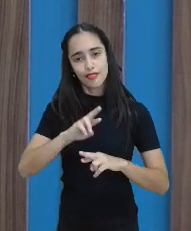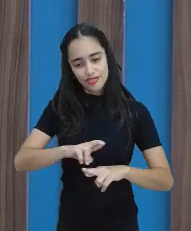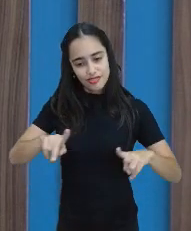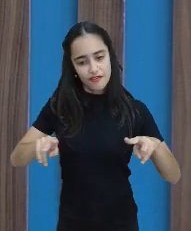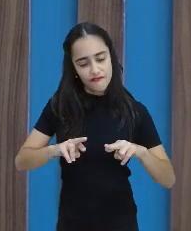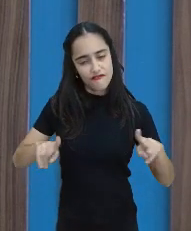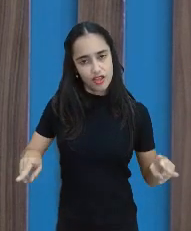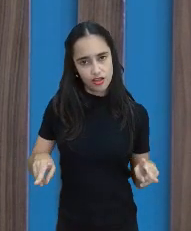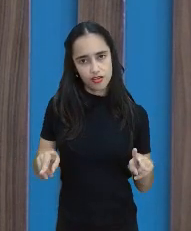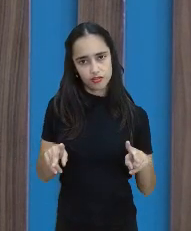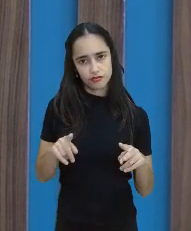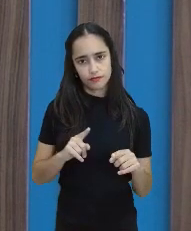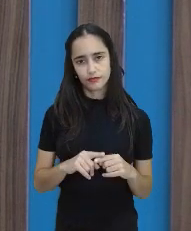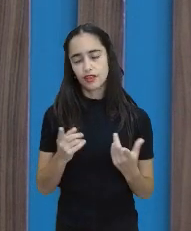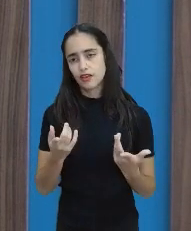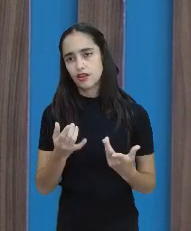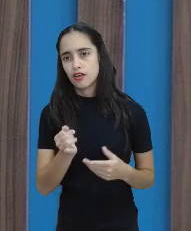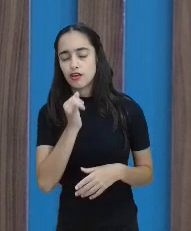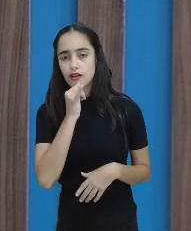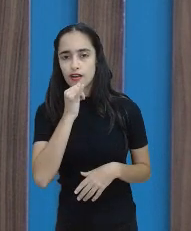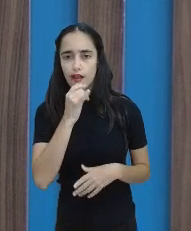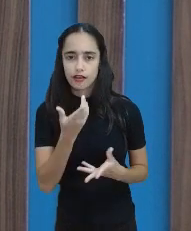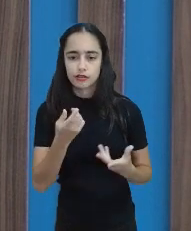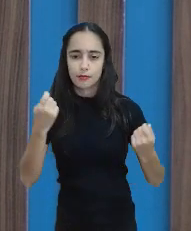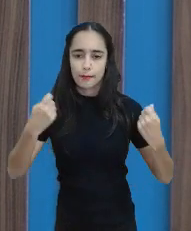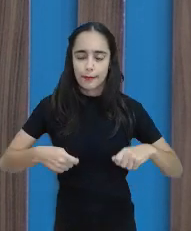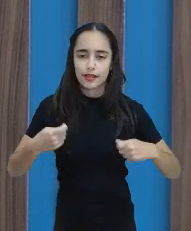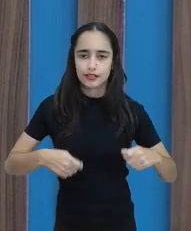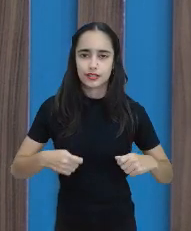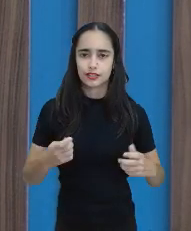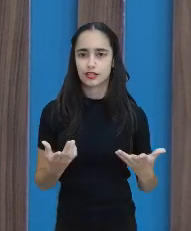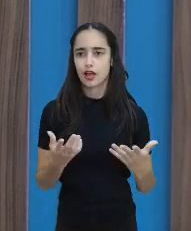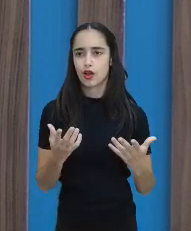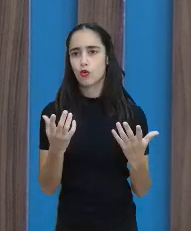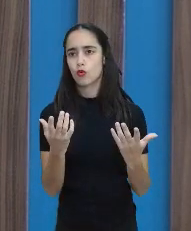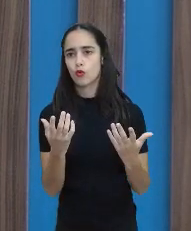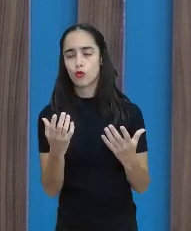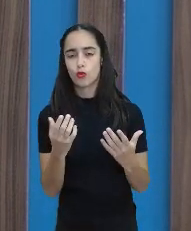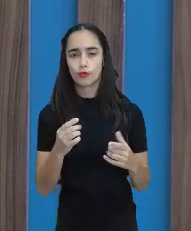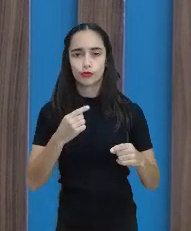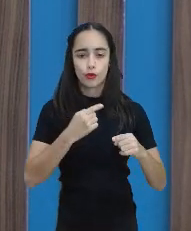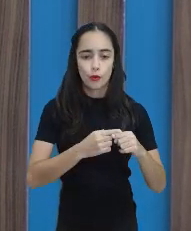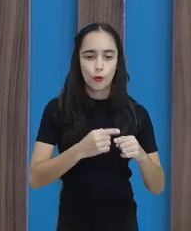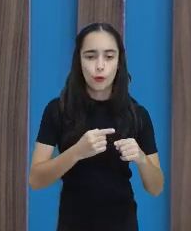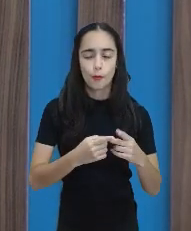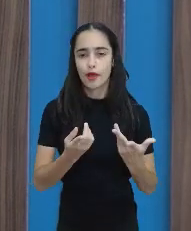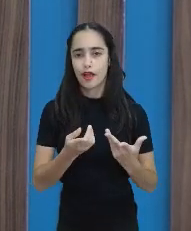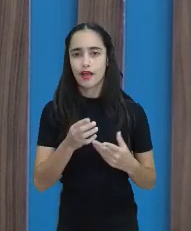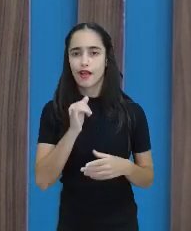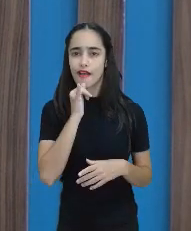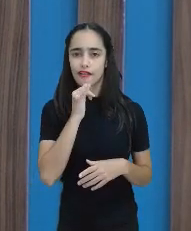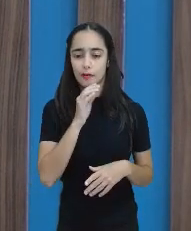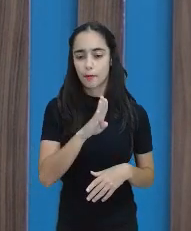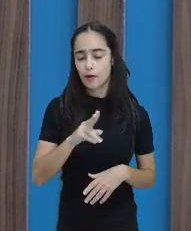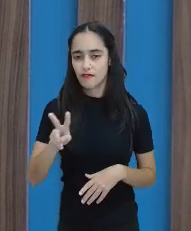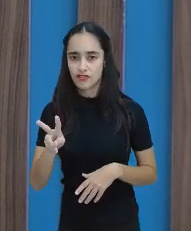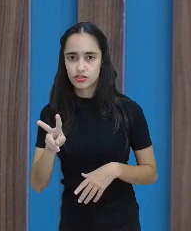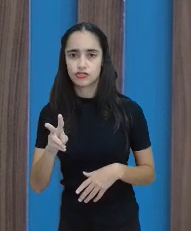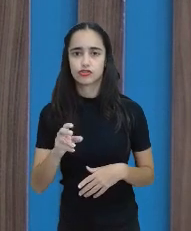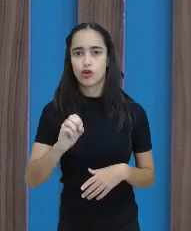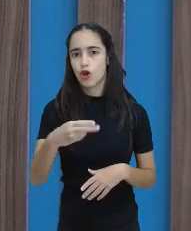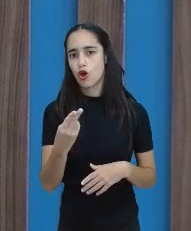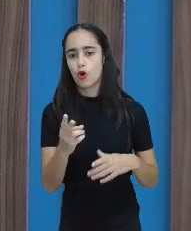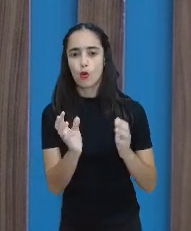A necessidade, por exemplo, de um bairro como o centro da cidade aqui, né? A Boa Vista, o bairro do São José, né? O Recife